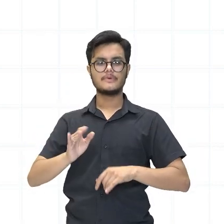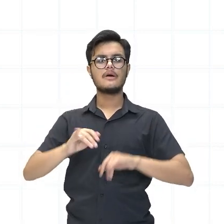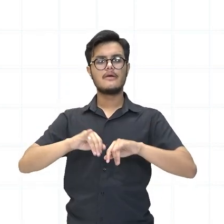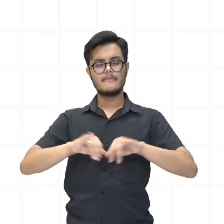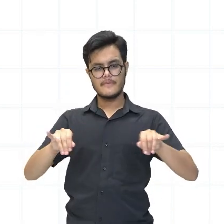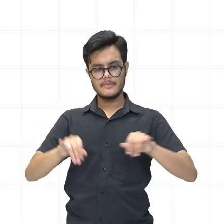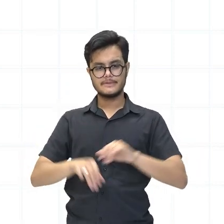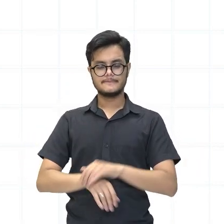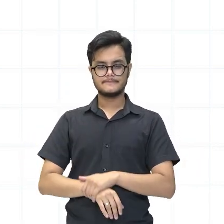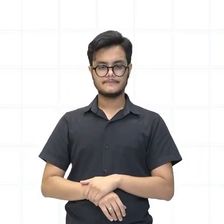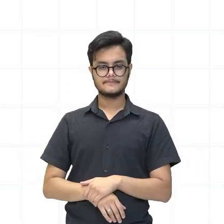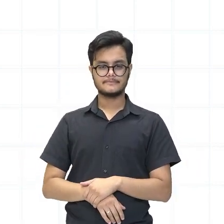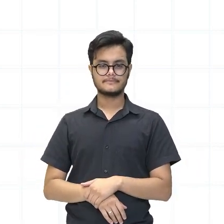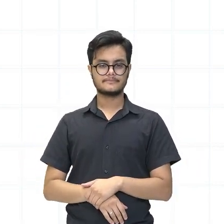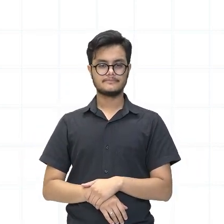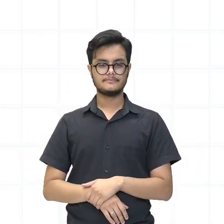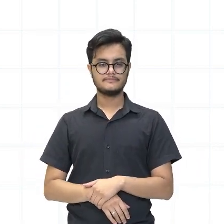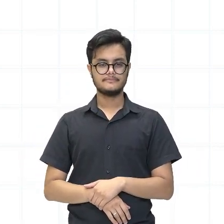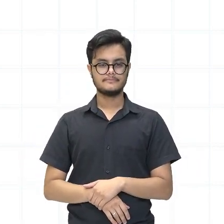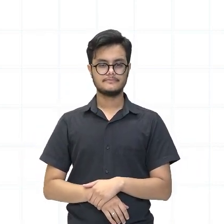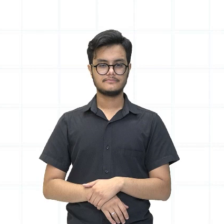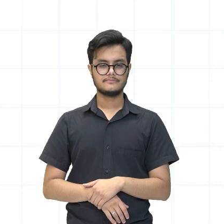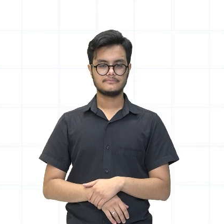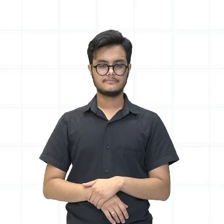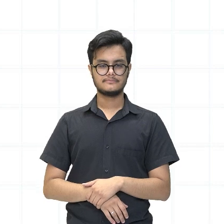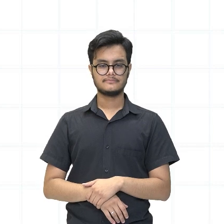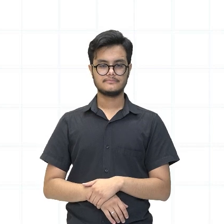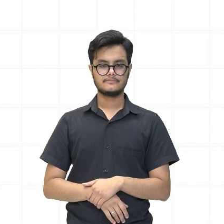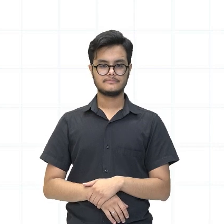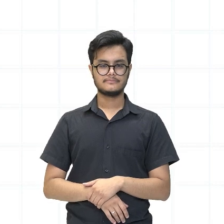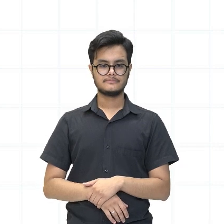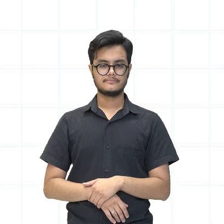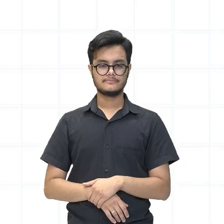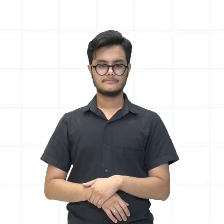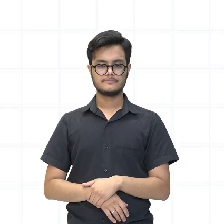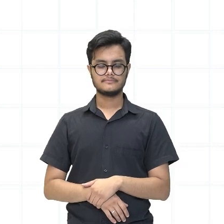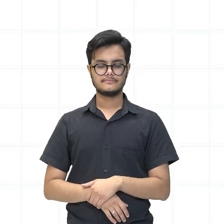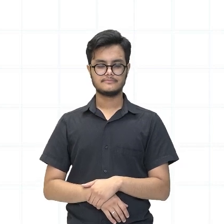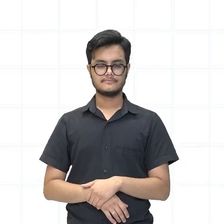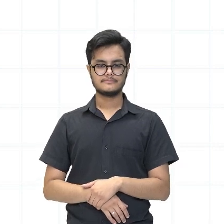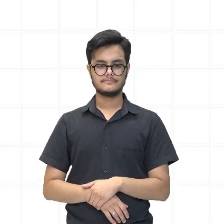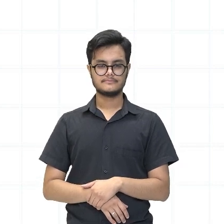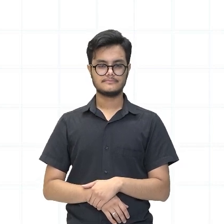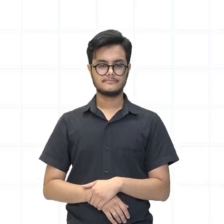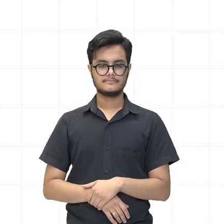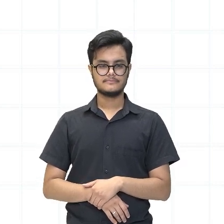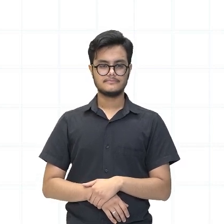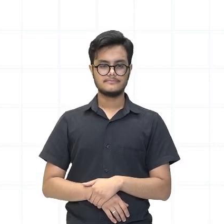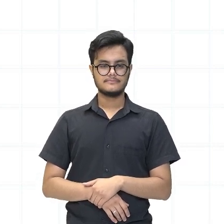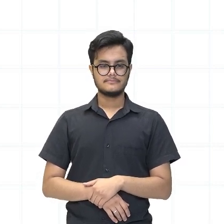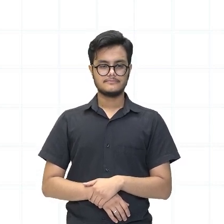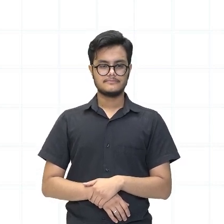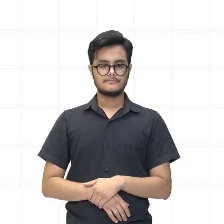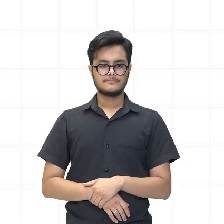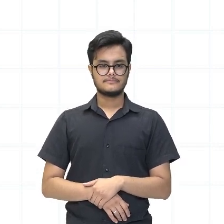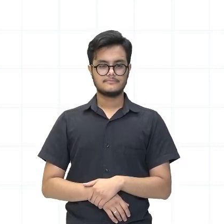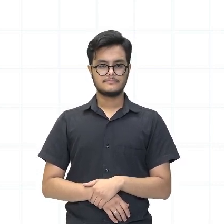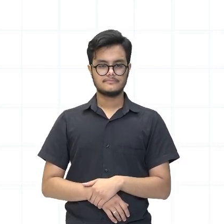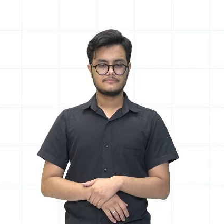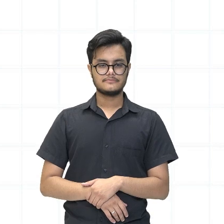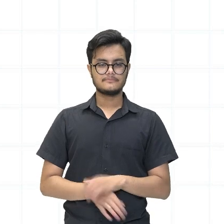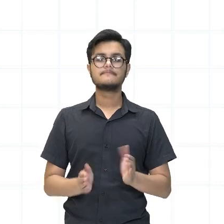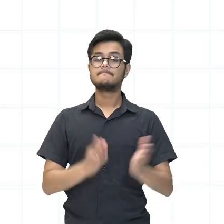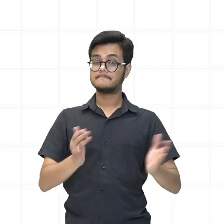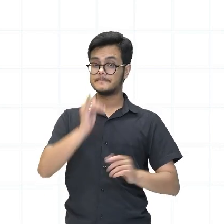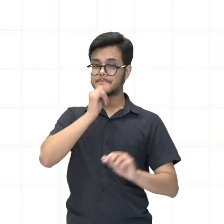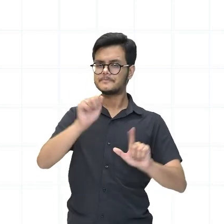notícia, certo? Racismo ambiental, efeitos de saúde em dias quentes, quando esfria. E aí, outro ponto que eu quero chamar a atenção,